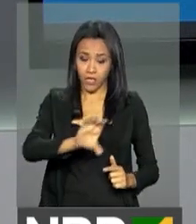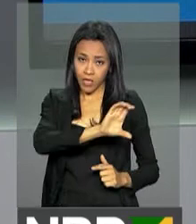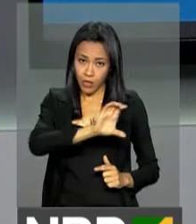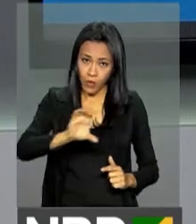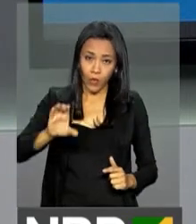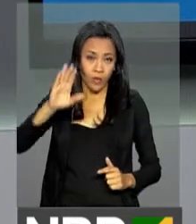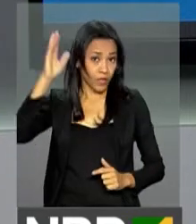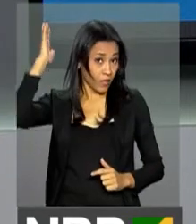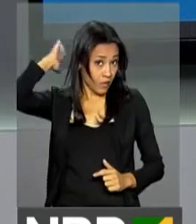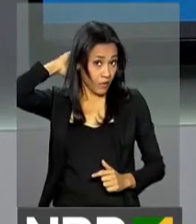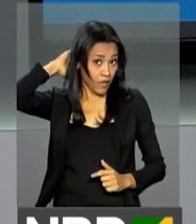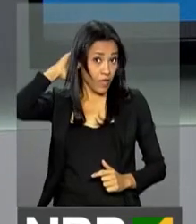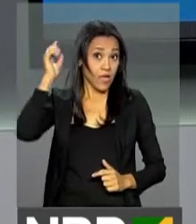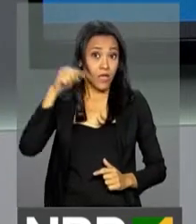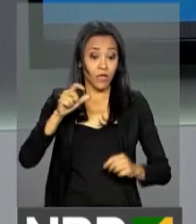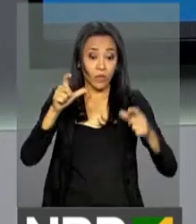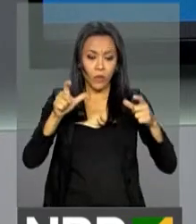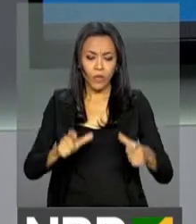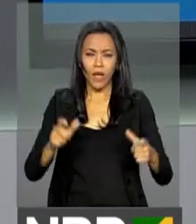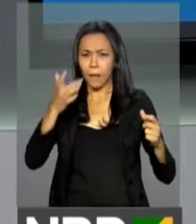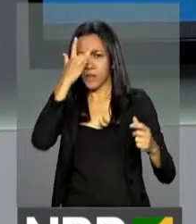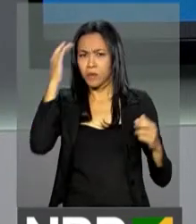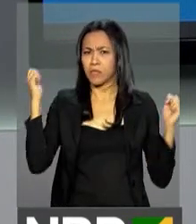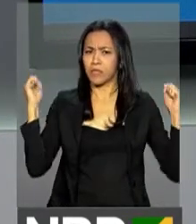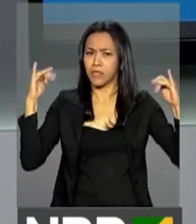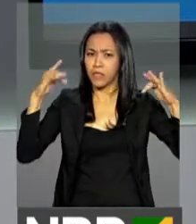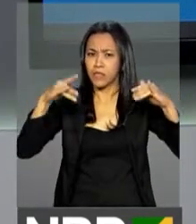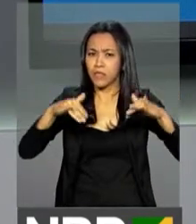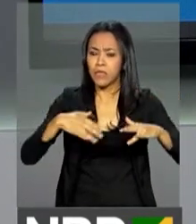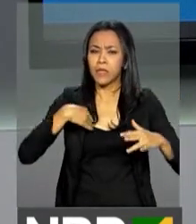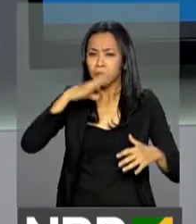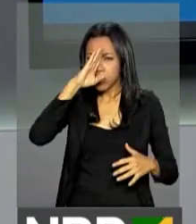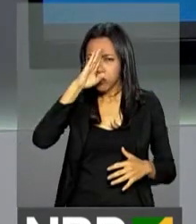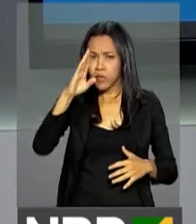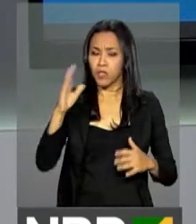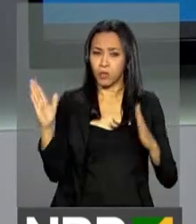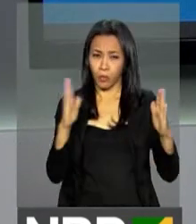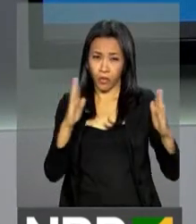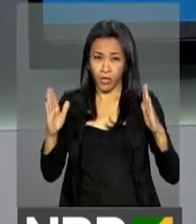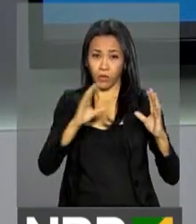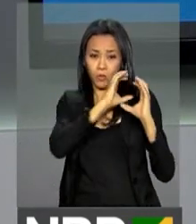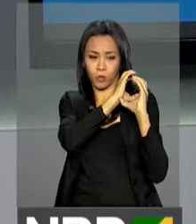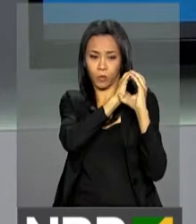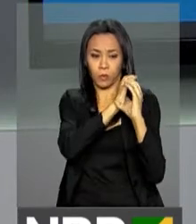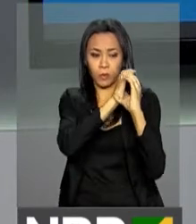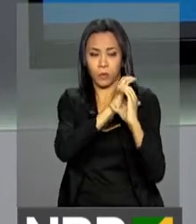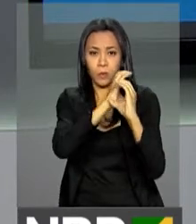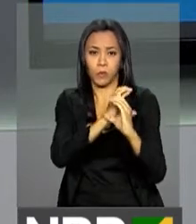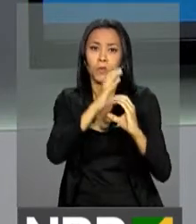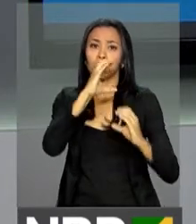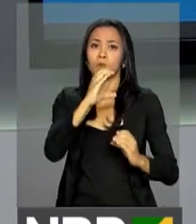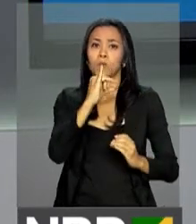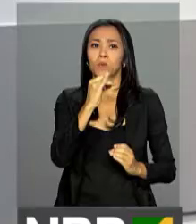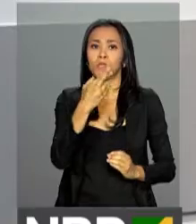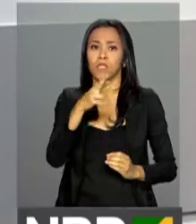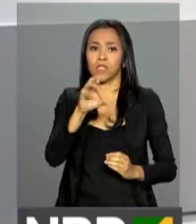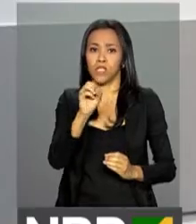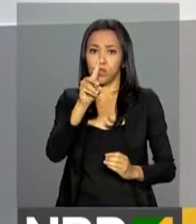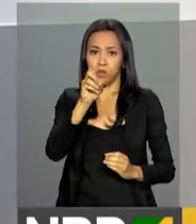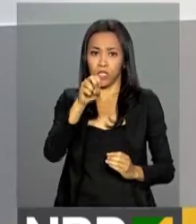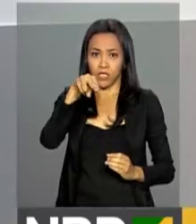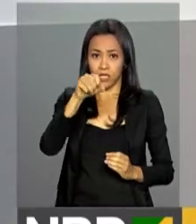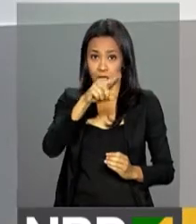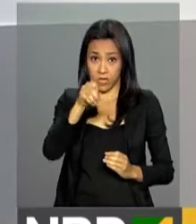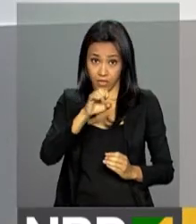espaço vai ser usado para acolher romeiros principalmente durante o círio de nazaré que a maior procissão religiosa do brasil em